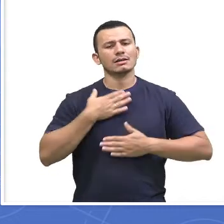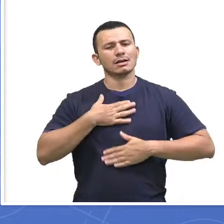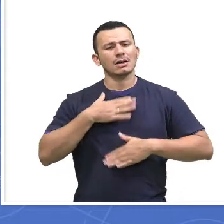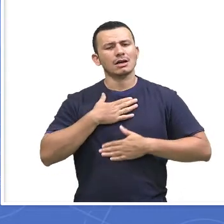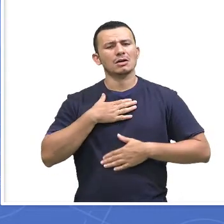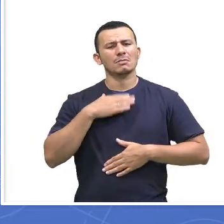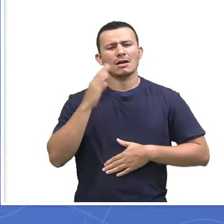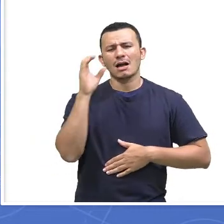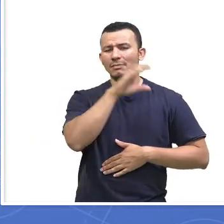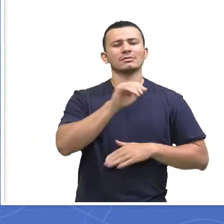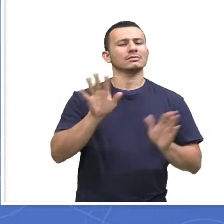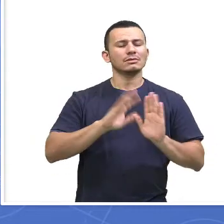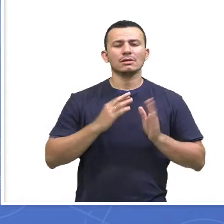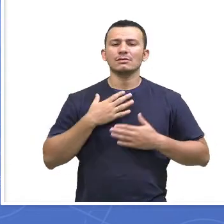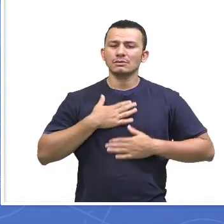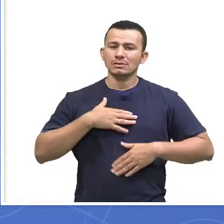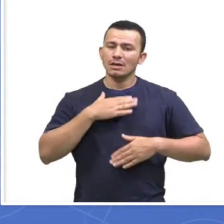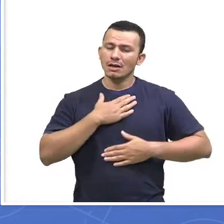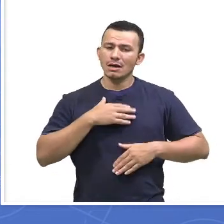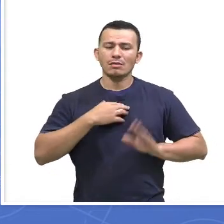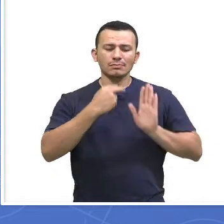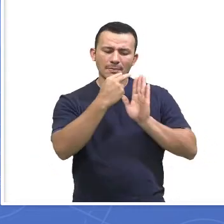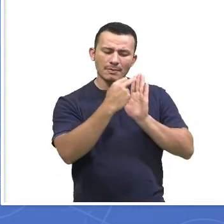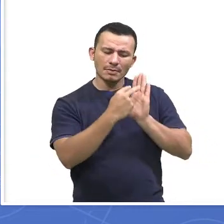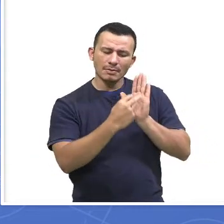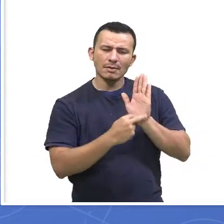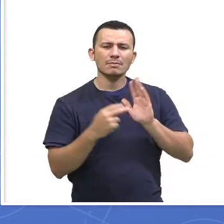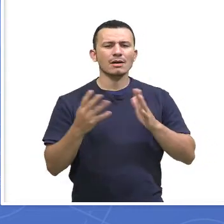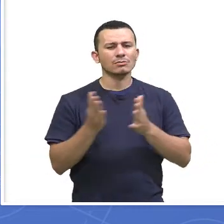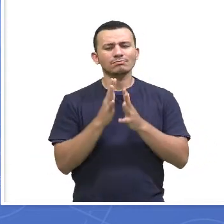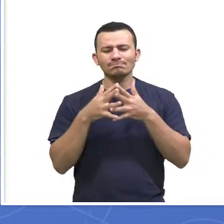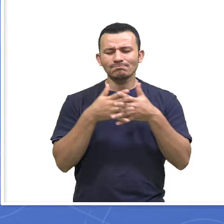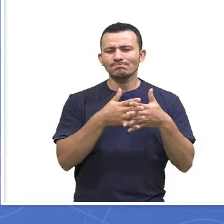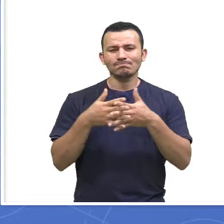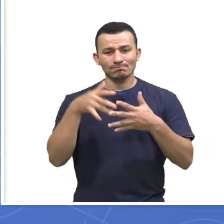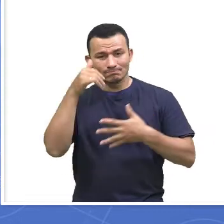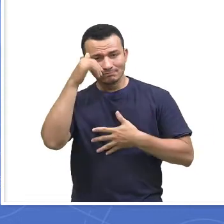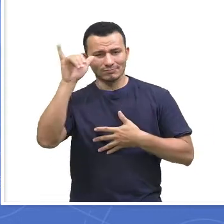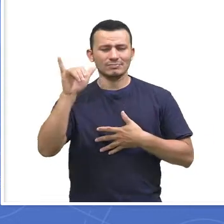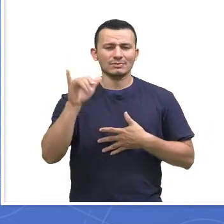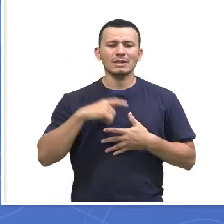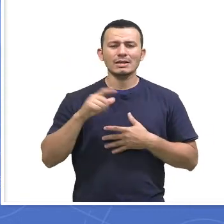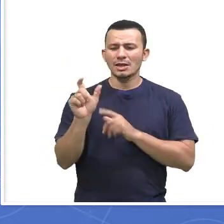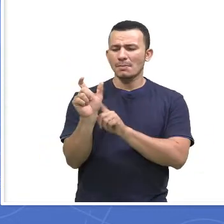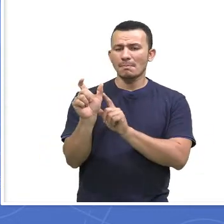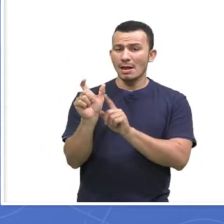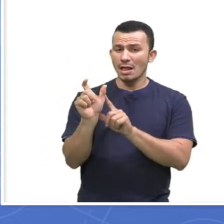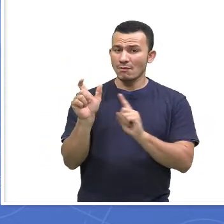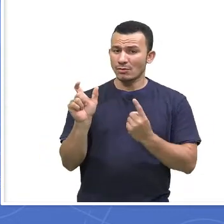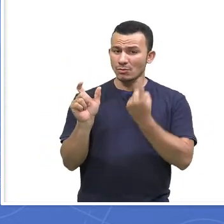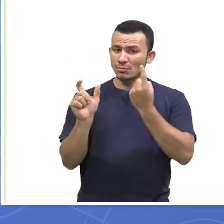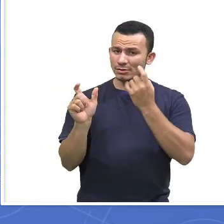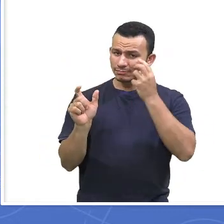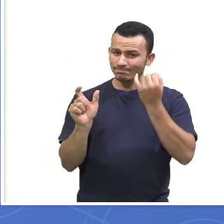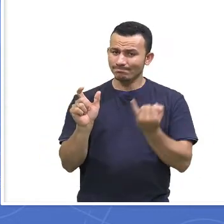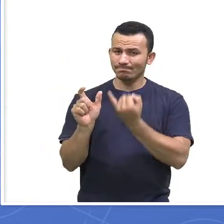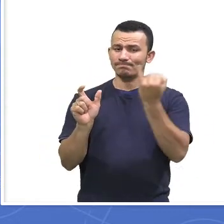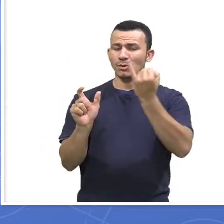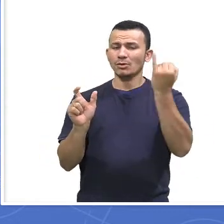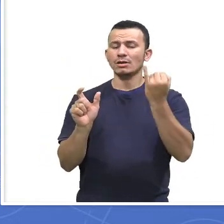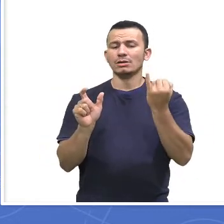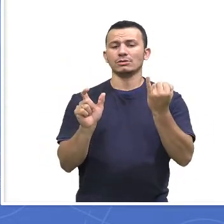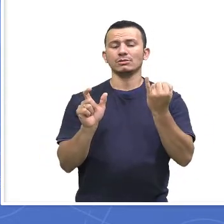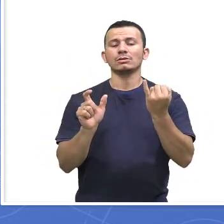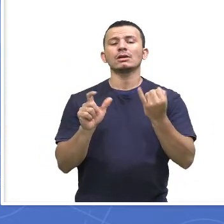Porque essas respostas às vezes se tocam, né? Então tem palavrinhas ali dentro, ali, chaves, que a gente vai tirando por